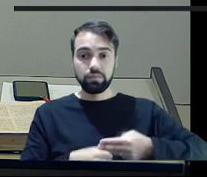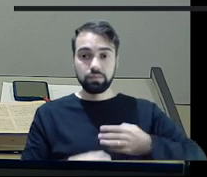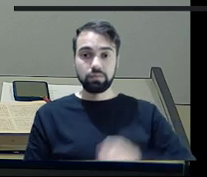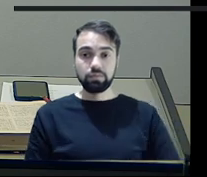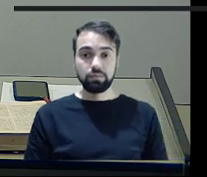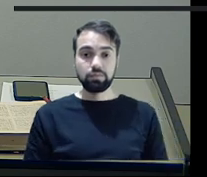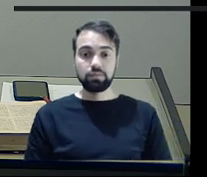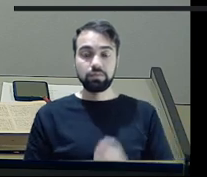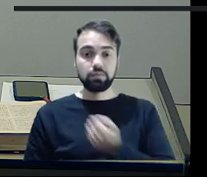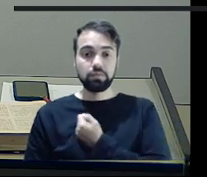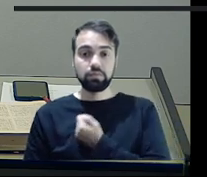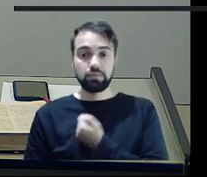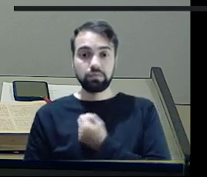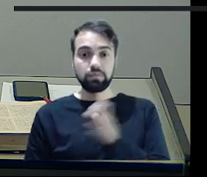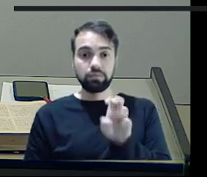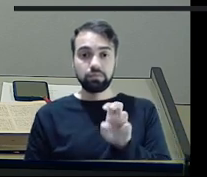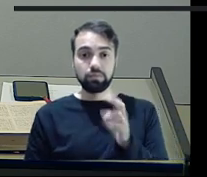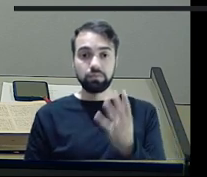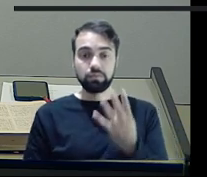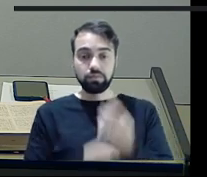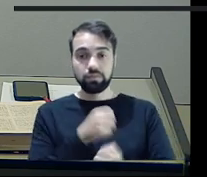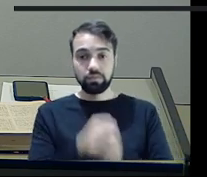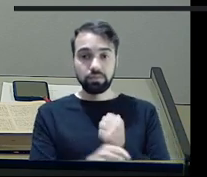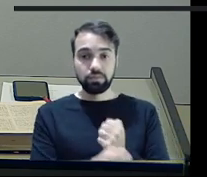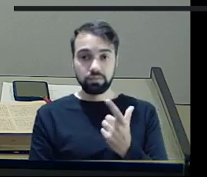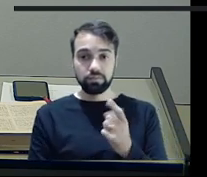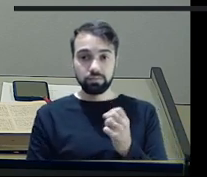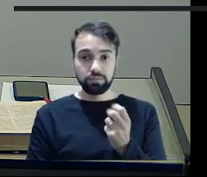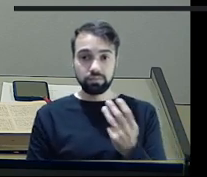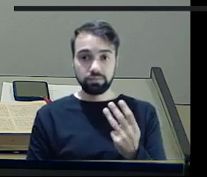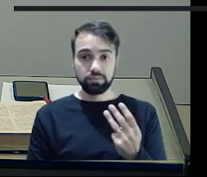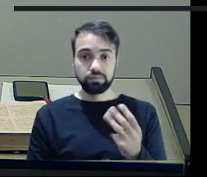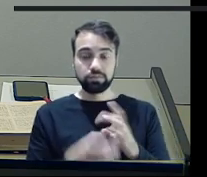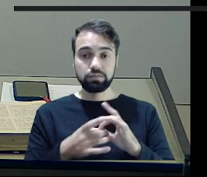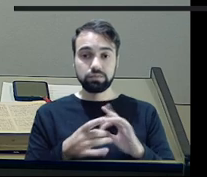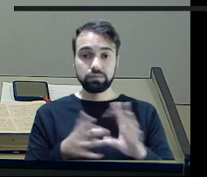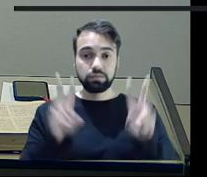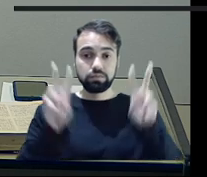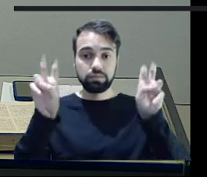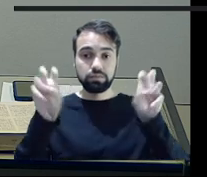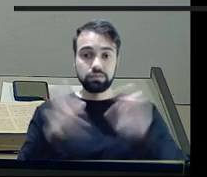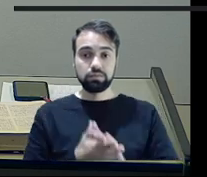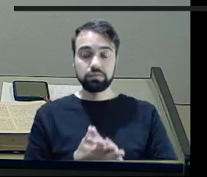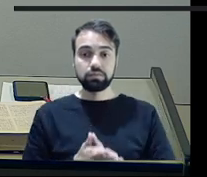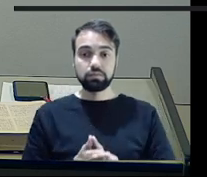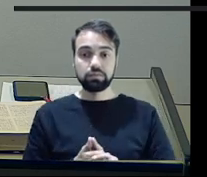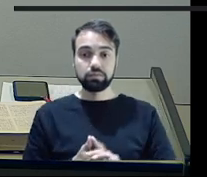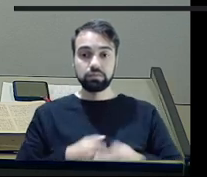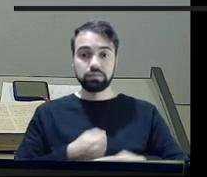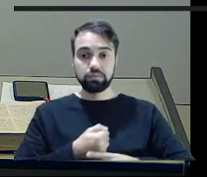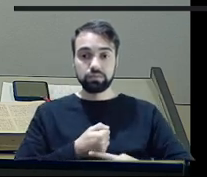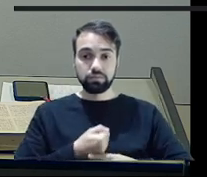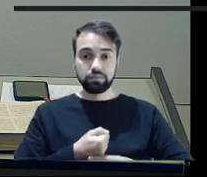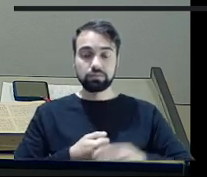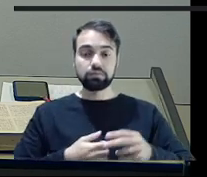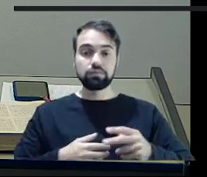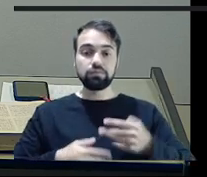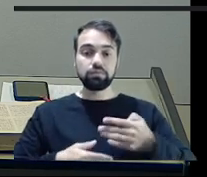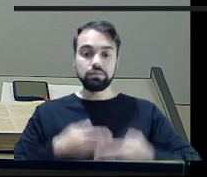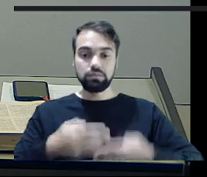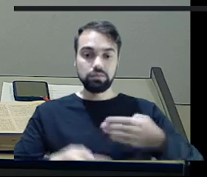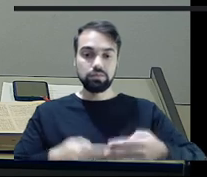número 54 de 2023, que dispõe sobre sindicâncias, processo